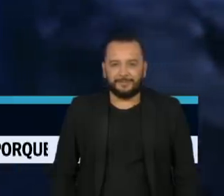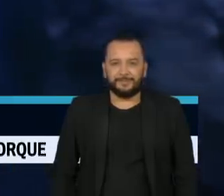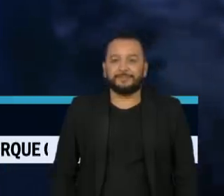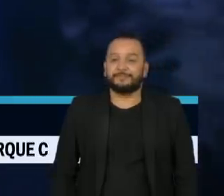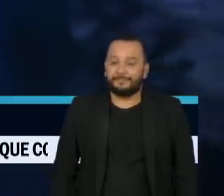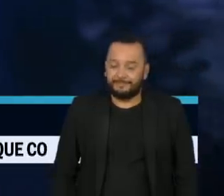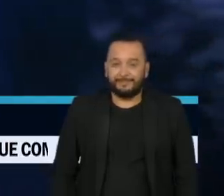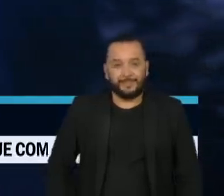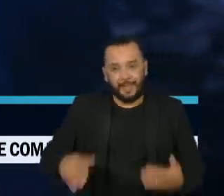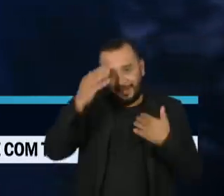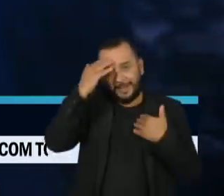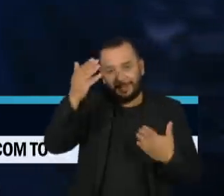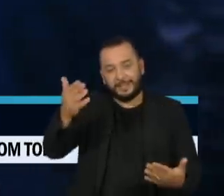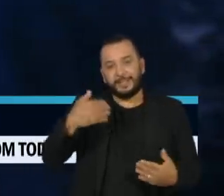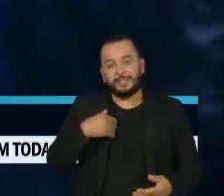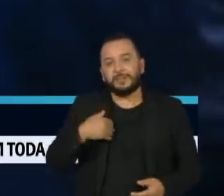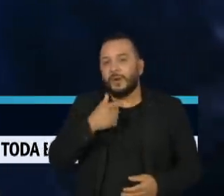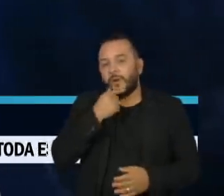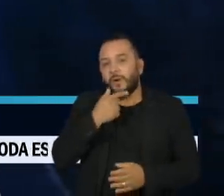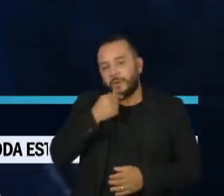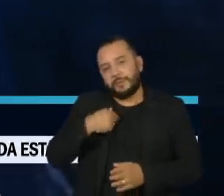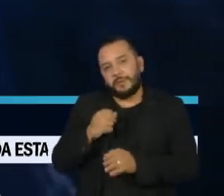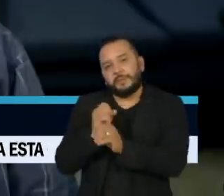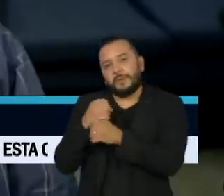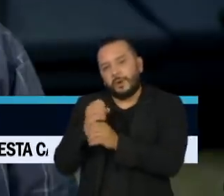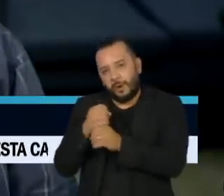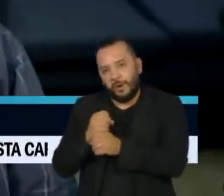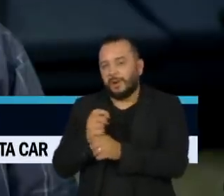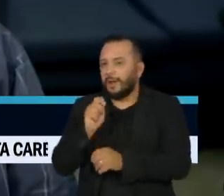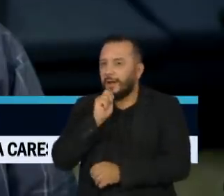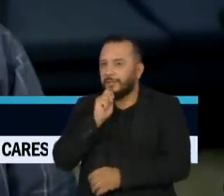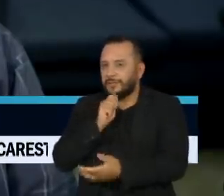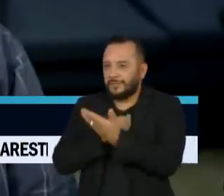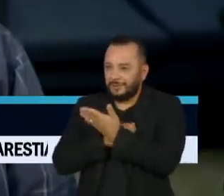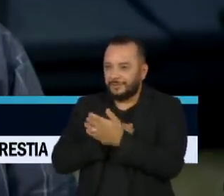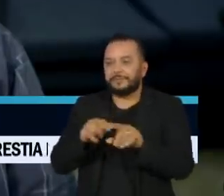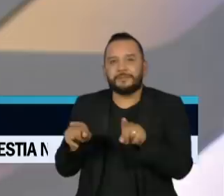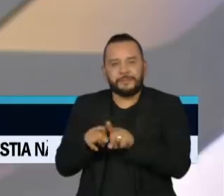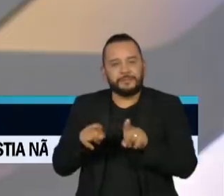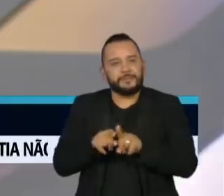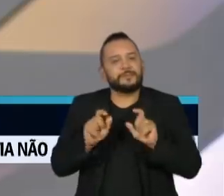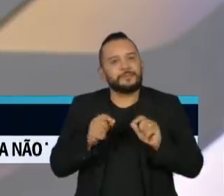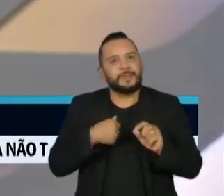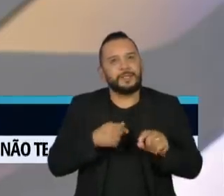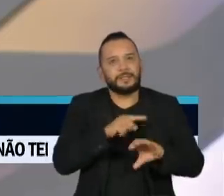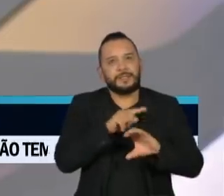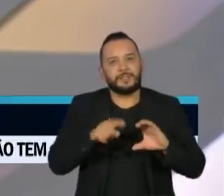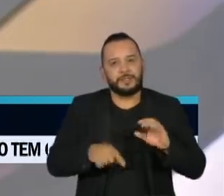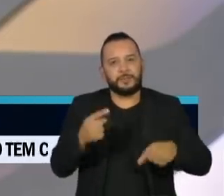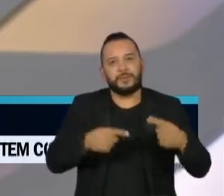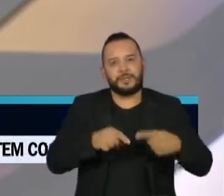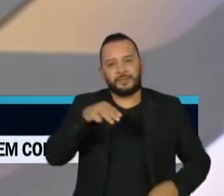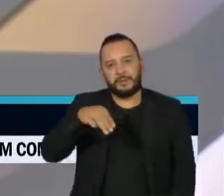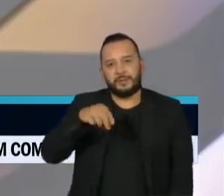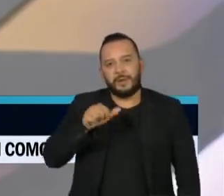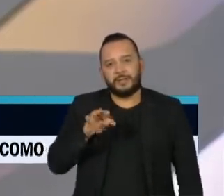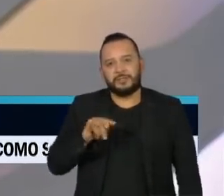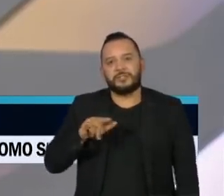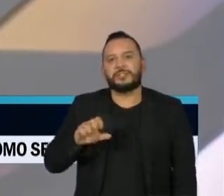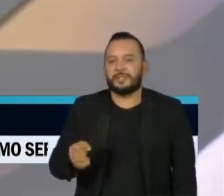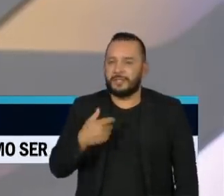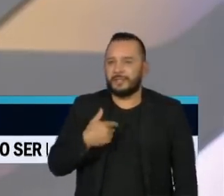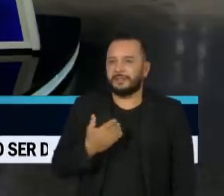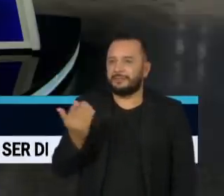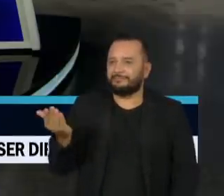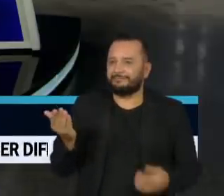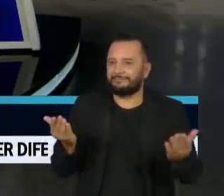Eu agradeço a presença do biólogo e divulgador científico Átila Yamarino e do cientista político Matias Alencastro. Senhores, obrigado